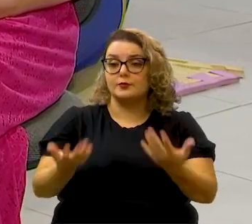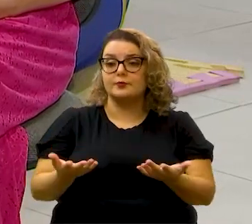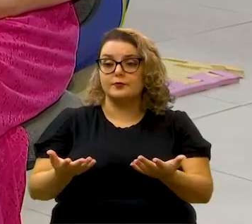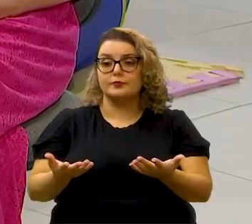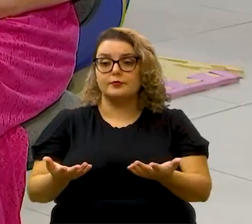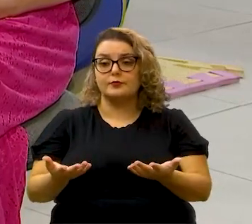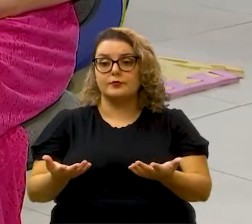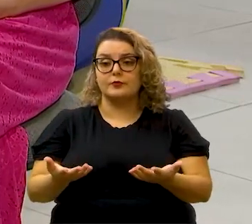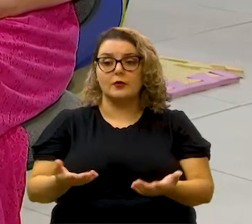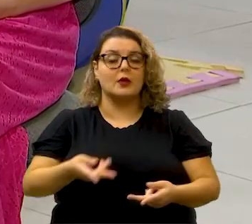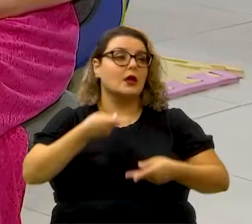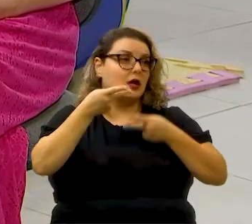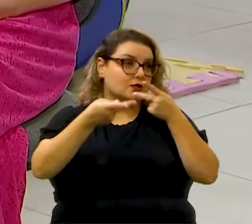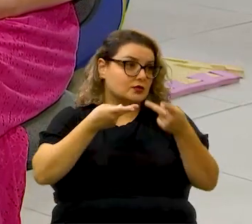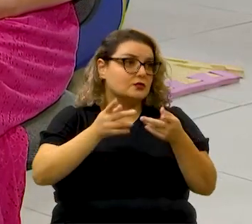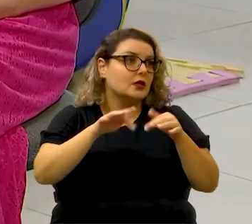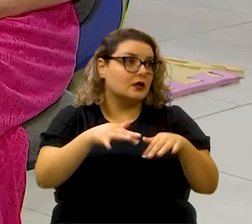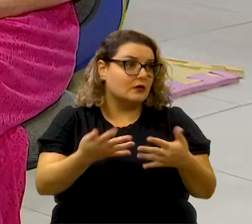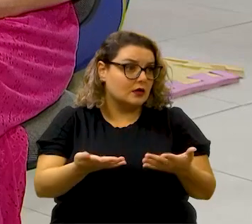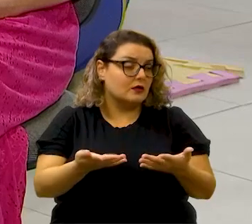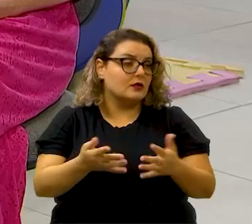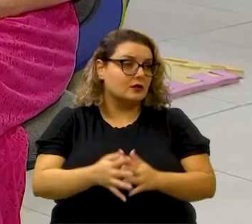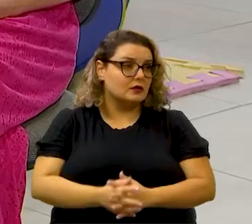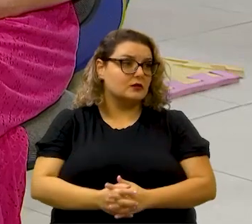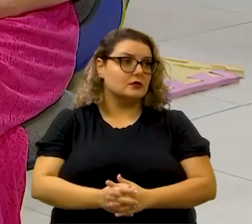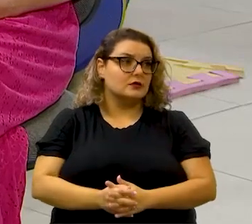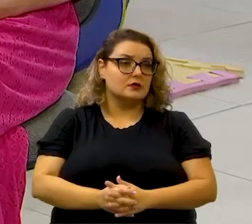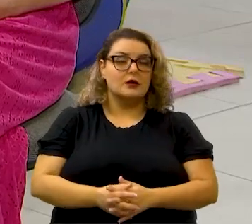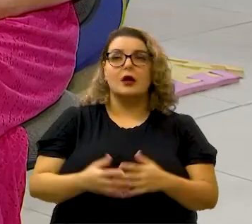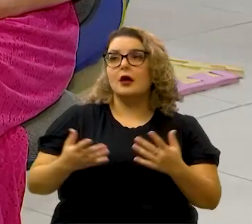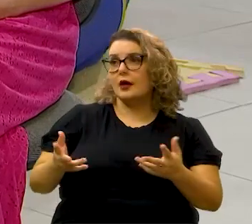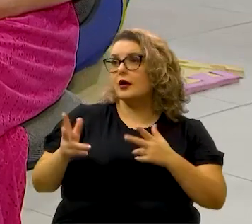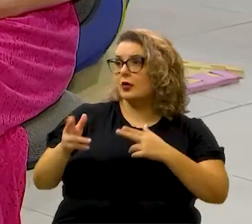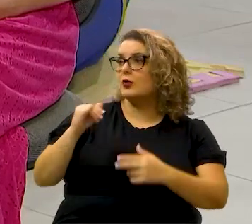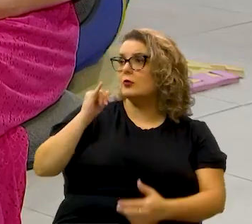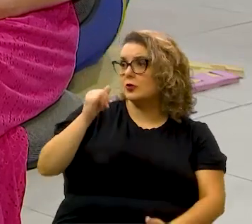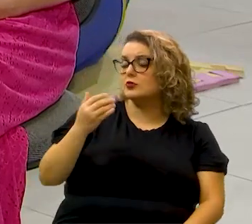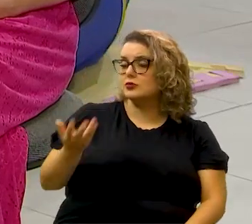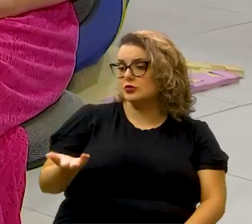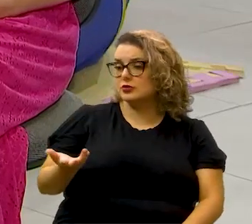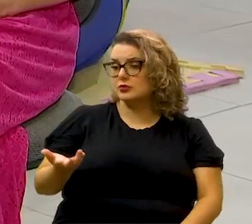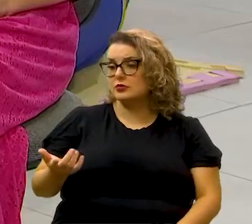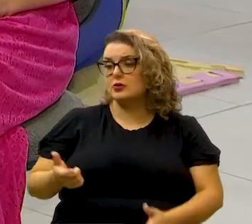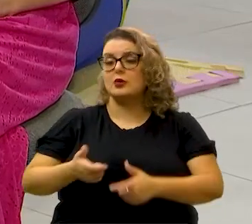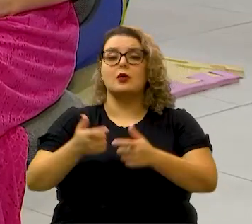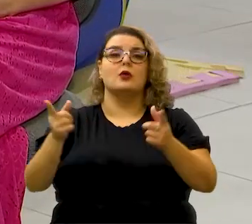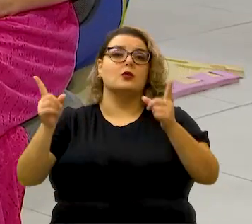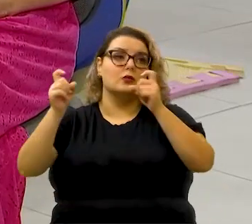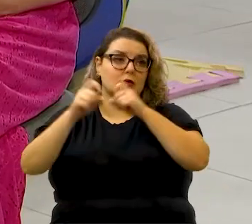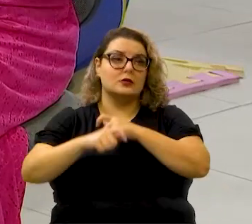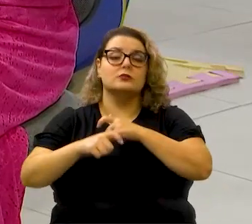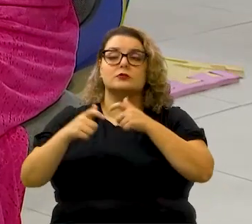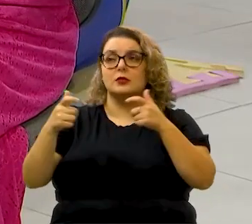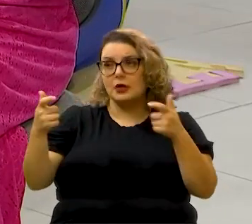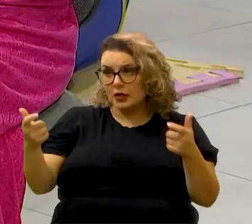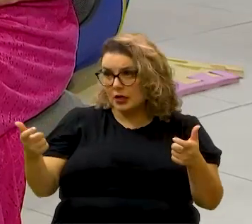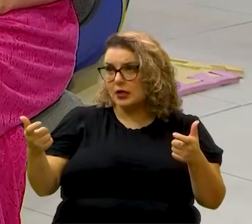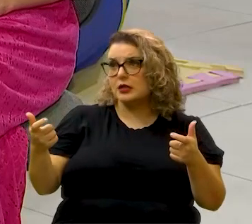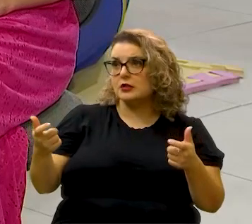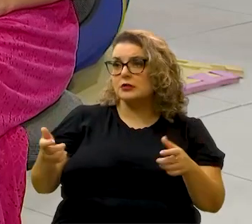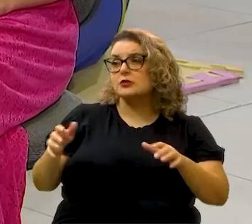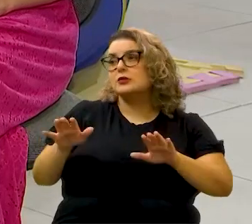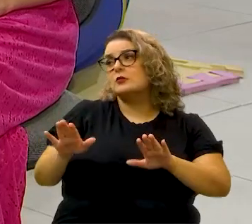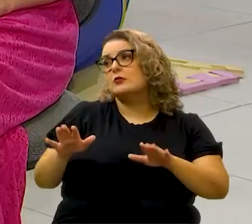como funciona essa situação. Bom, quais são suas considerações finais, então? Como eu disse, o grande desafio